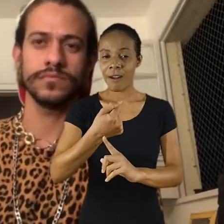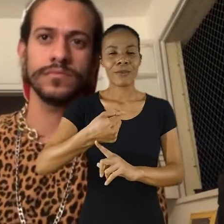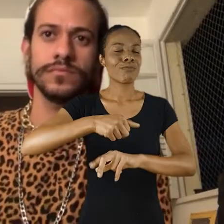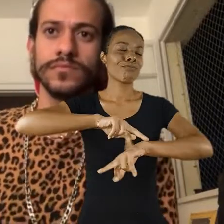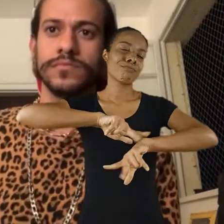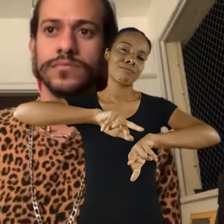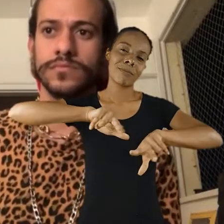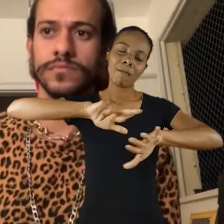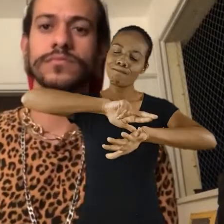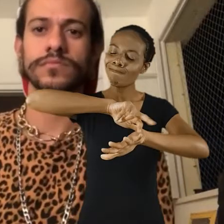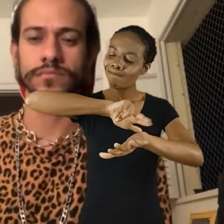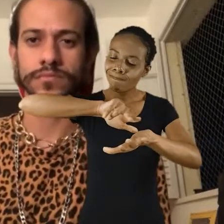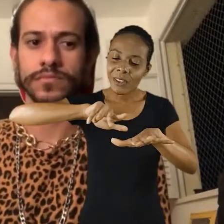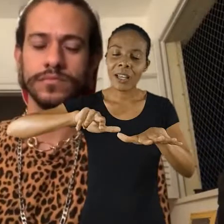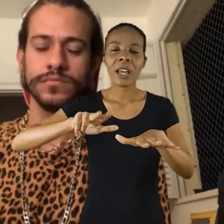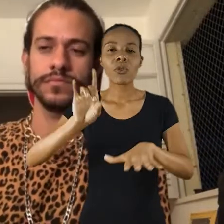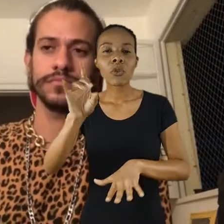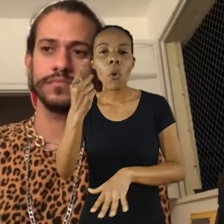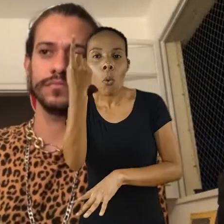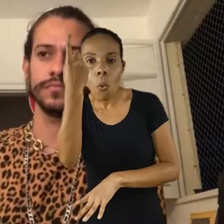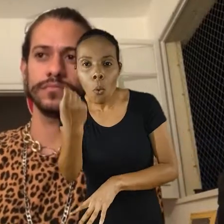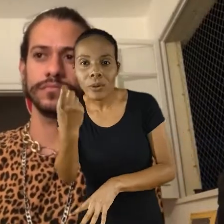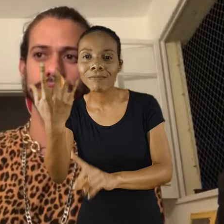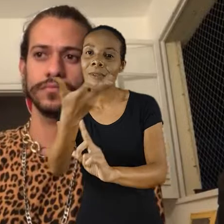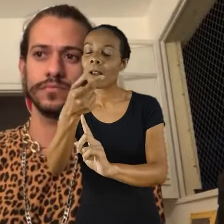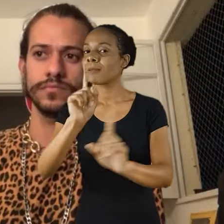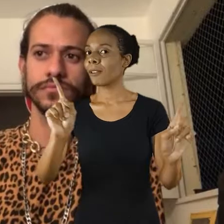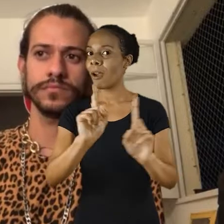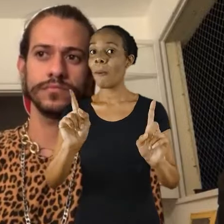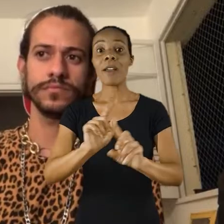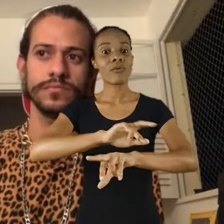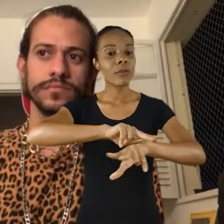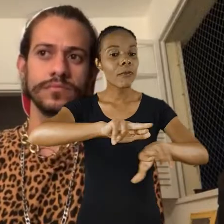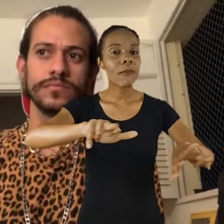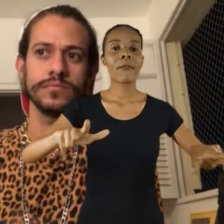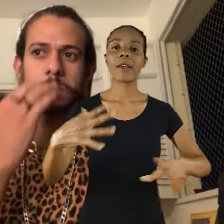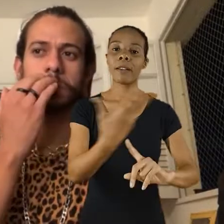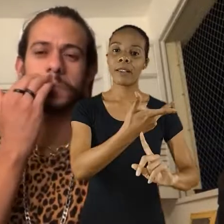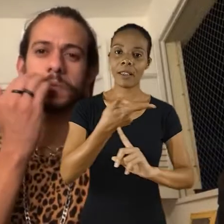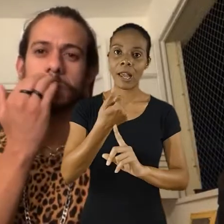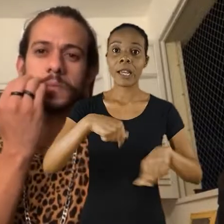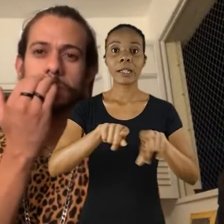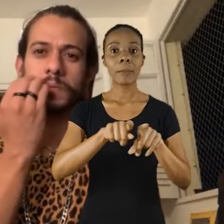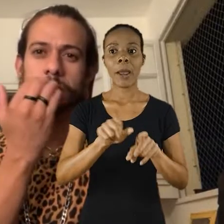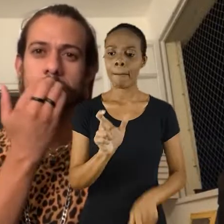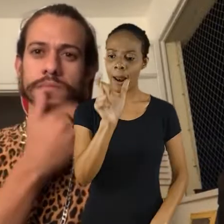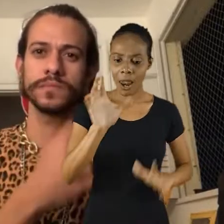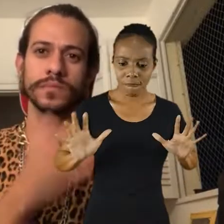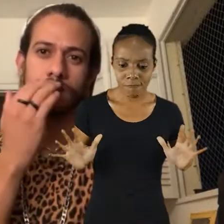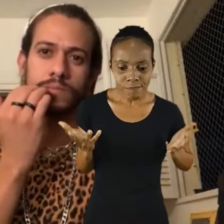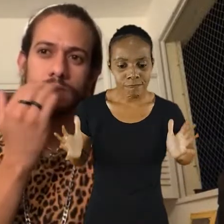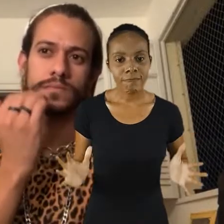plurais, trabalham com uma série de outras artes, como que, principalmente, a palavra enveredou,